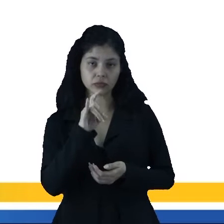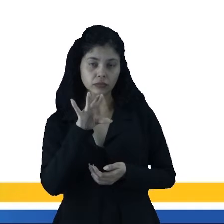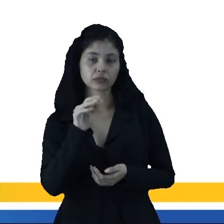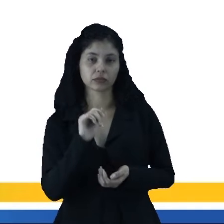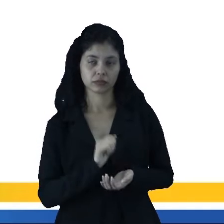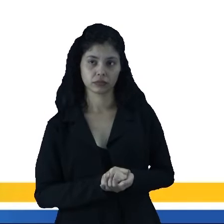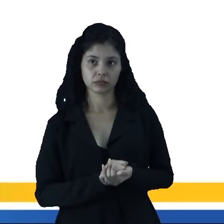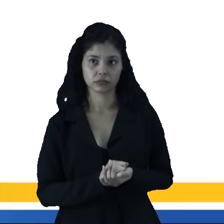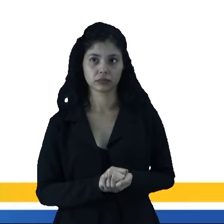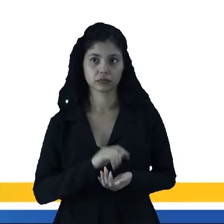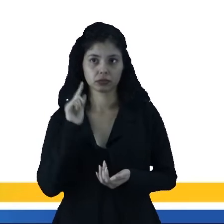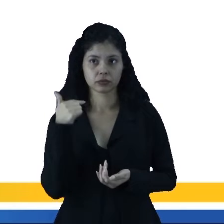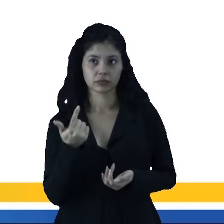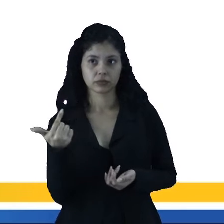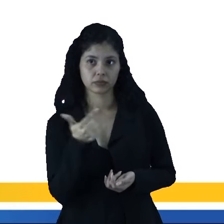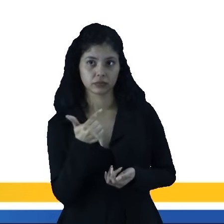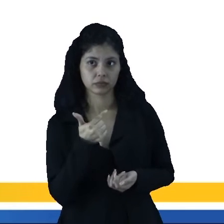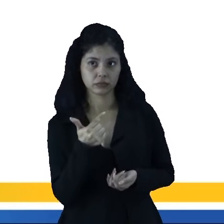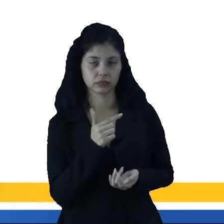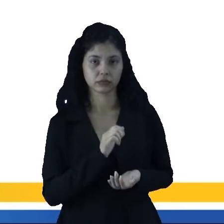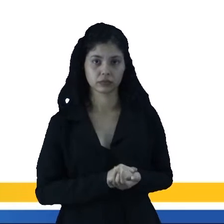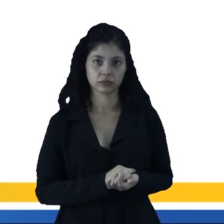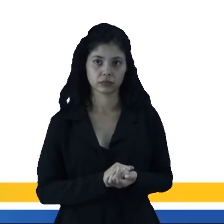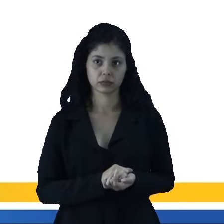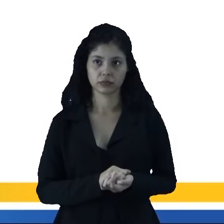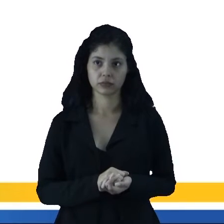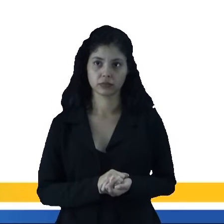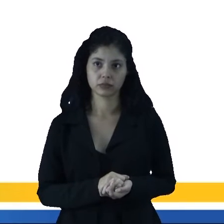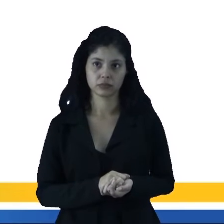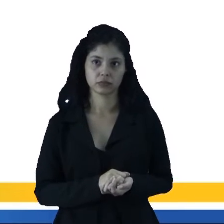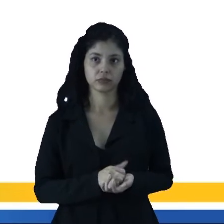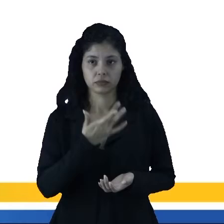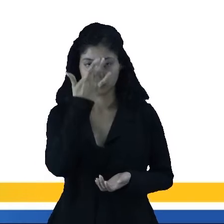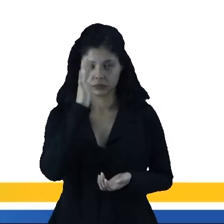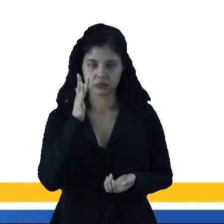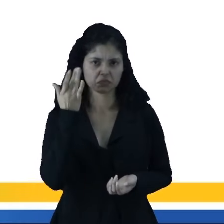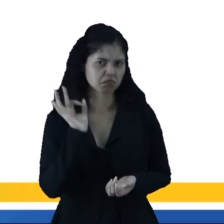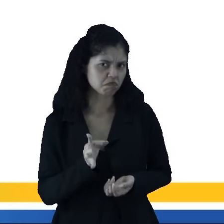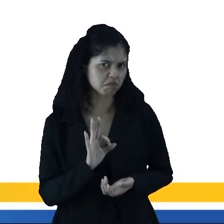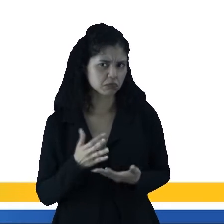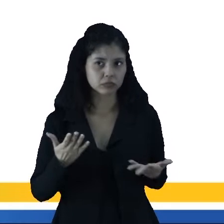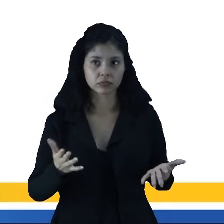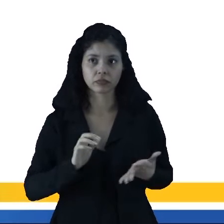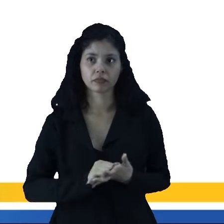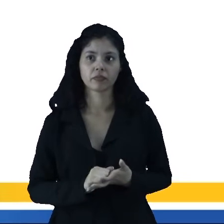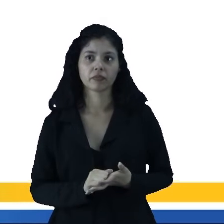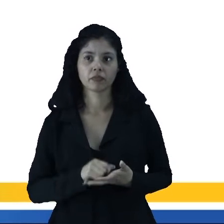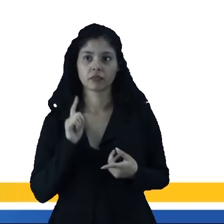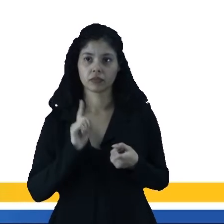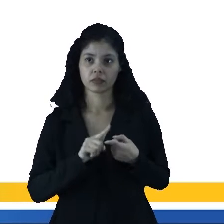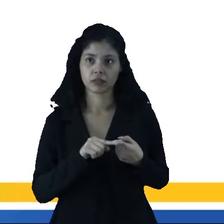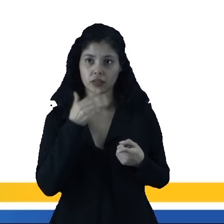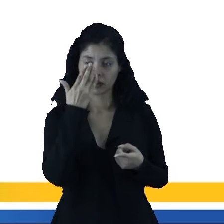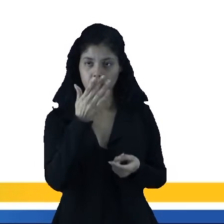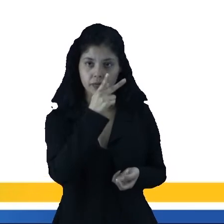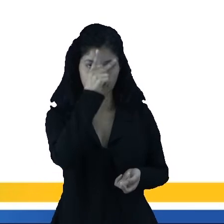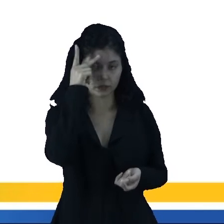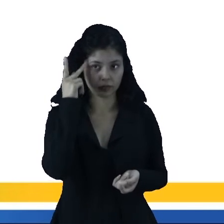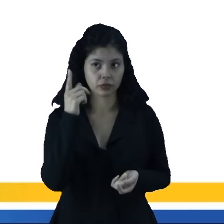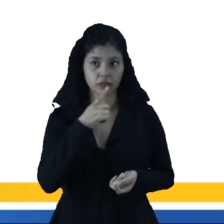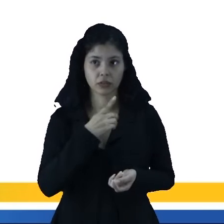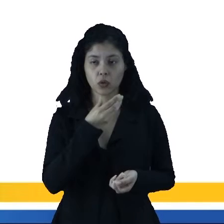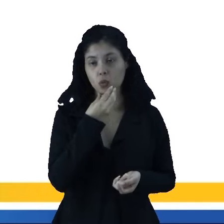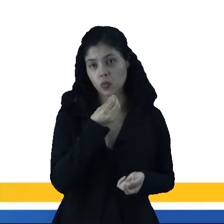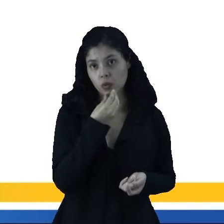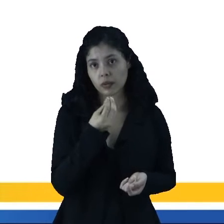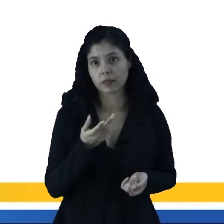homozigótica. Então, lá na 2 ela é homozigótica. Não sei, não dá para ter certeza, né? Porque lá na frente a gente tem uma pessoa afetada,